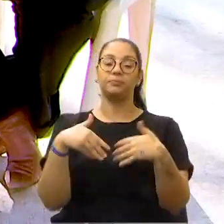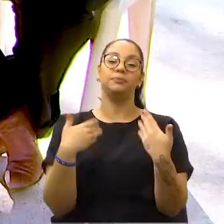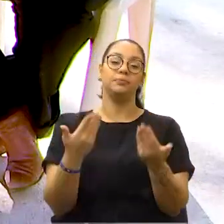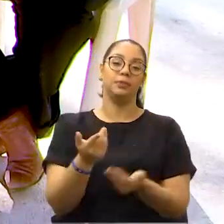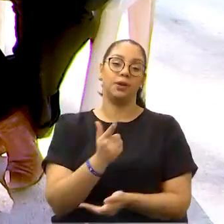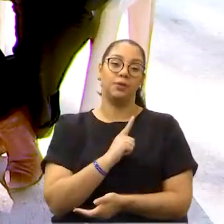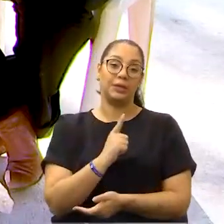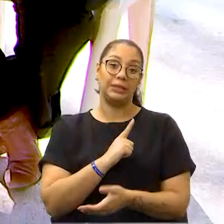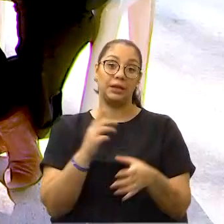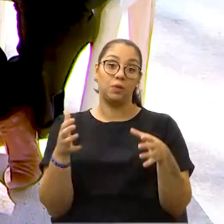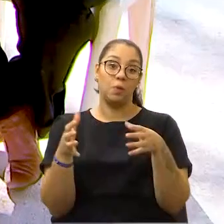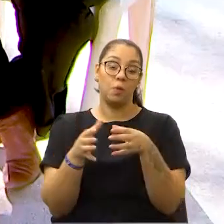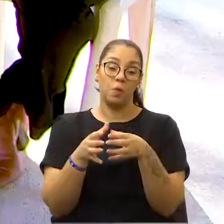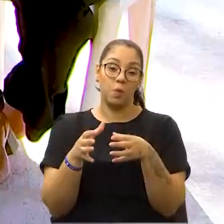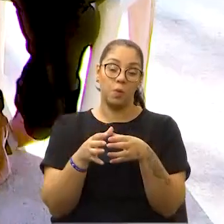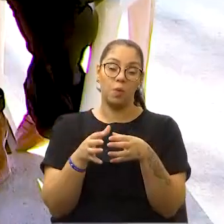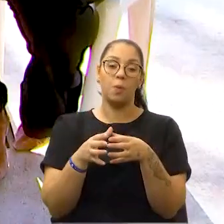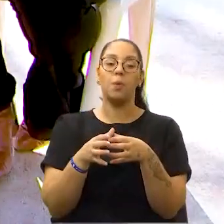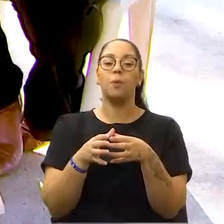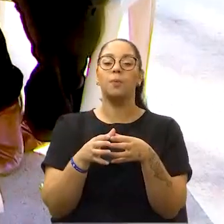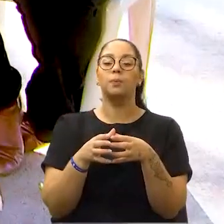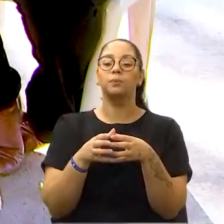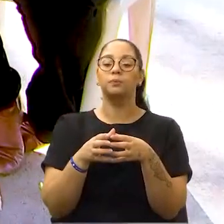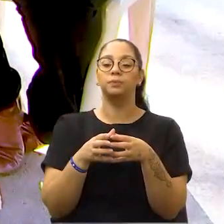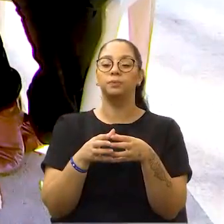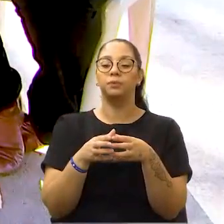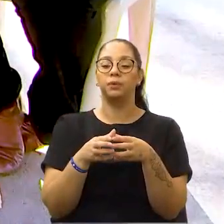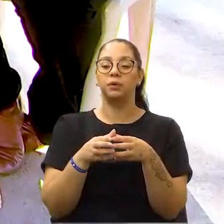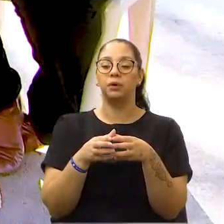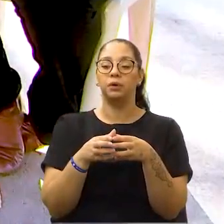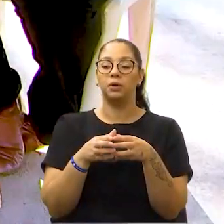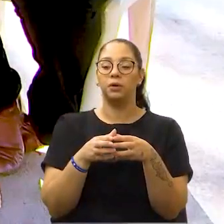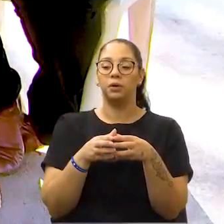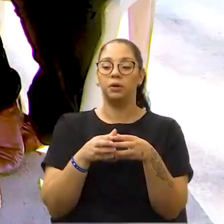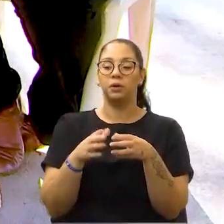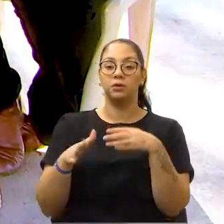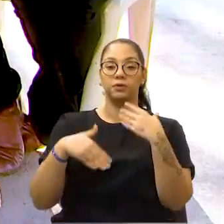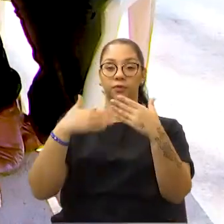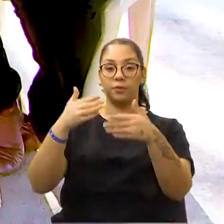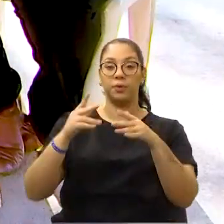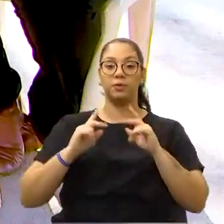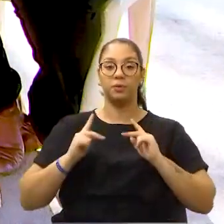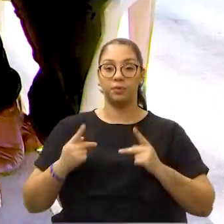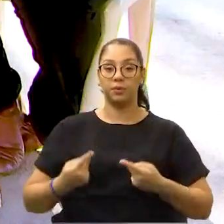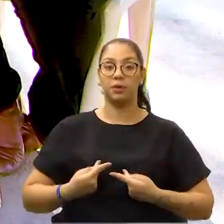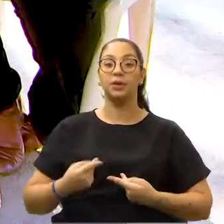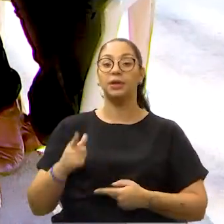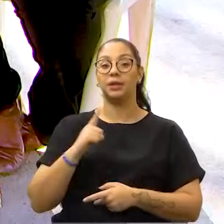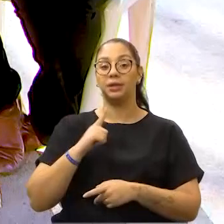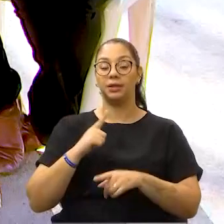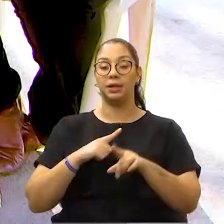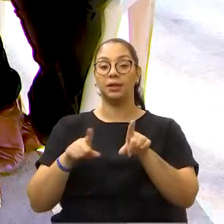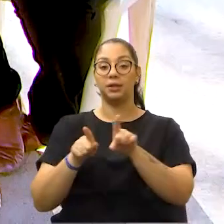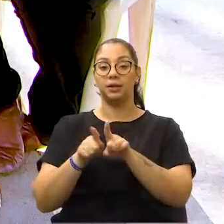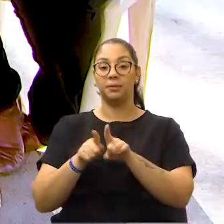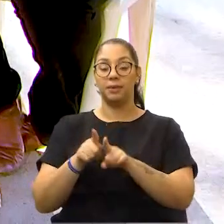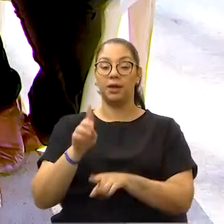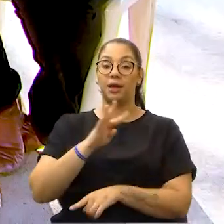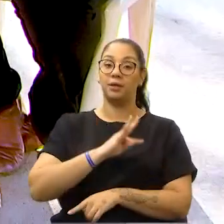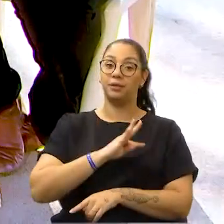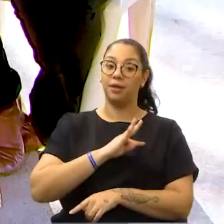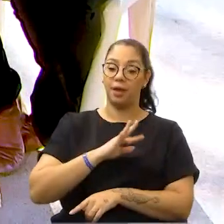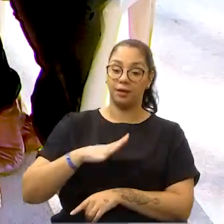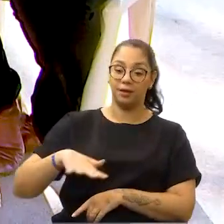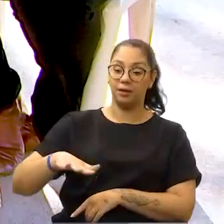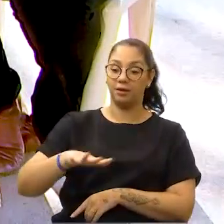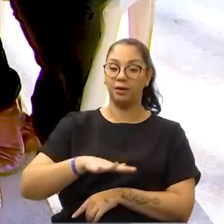e comportamentais, né? Então, a gente tem aí um grupo de uma equipe para o desenvolvimento de habilidades humanas e